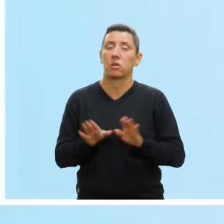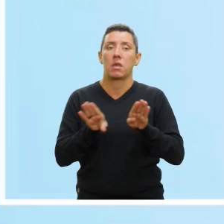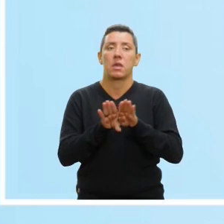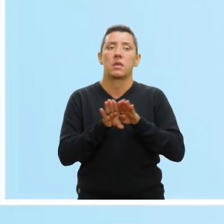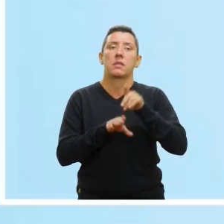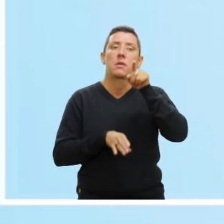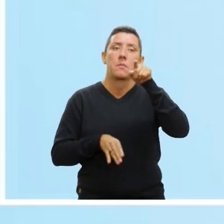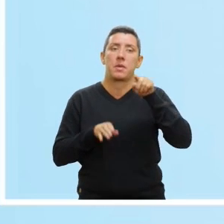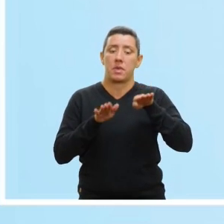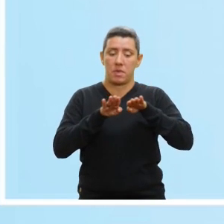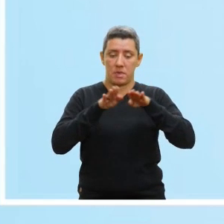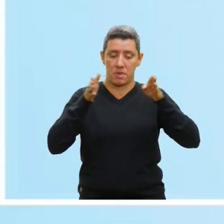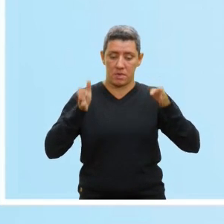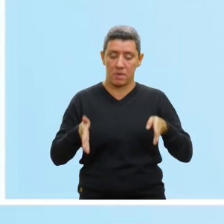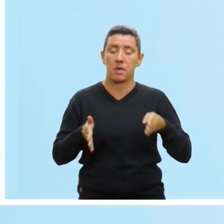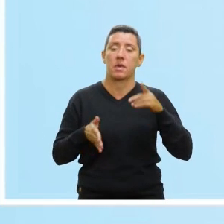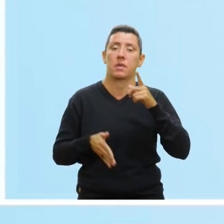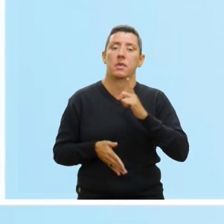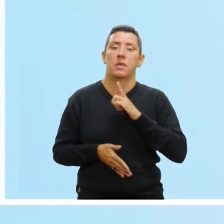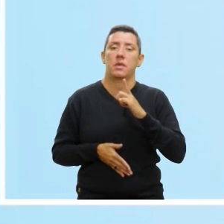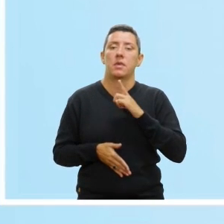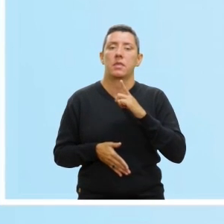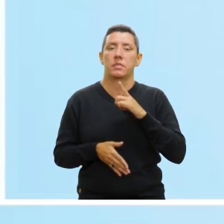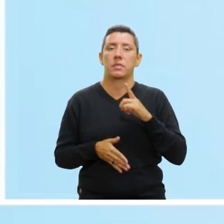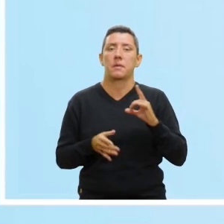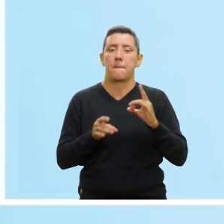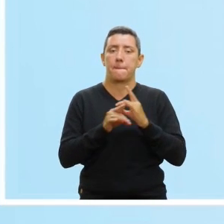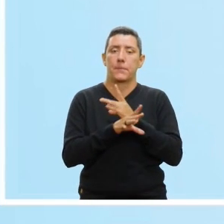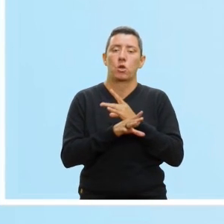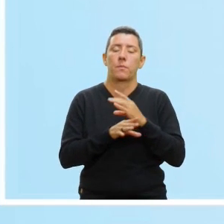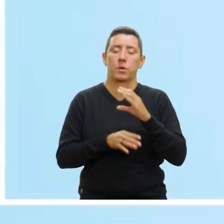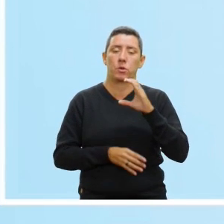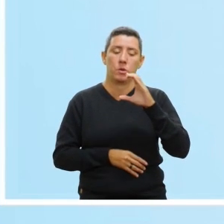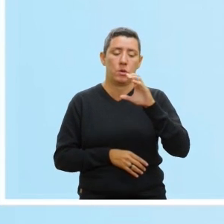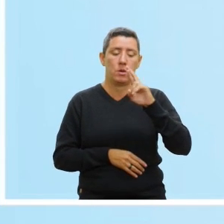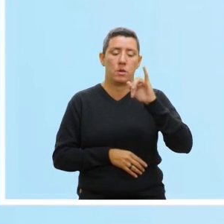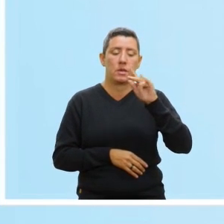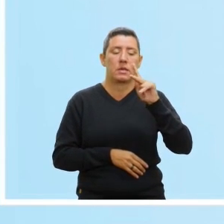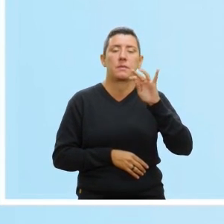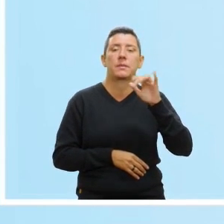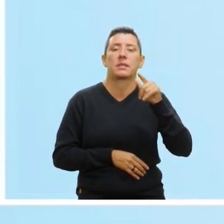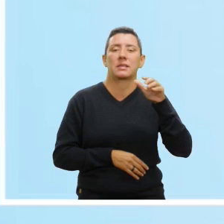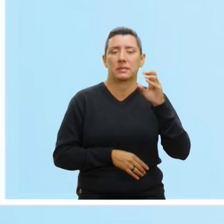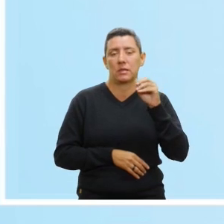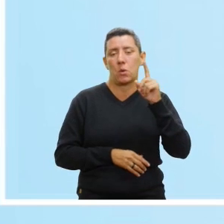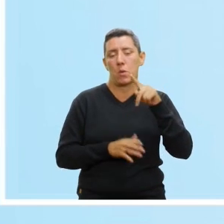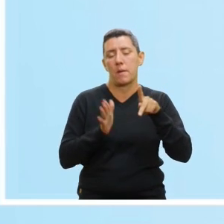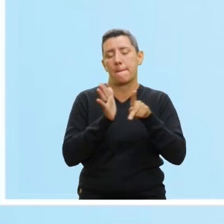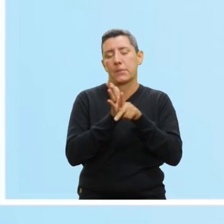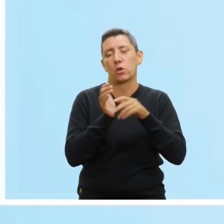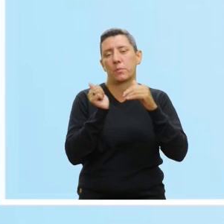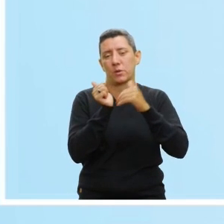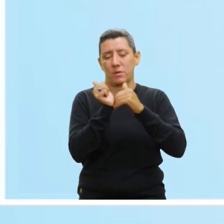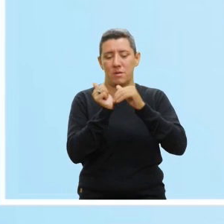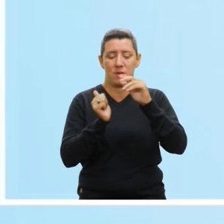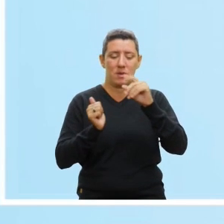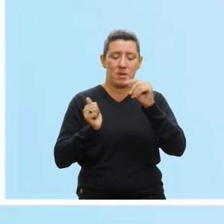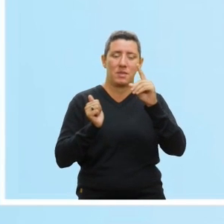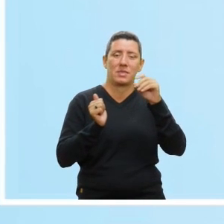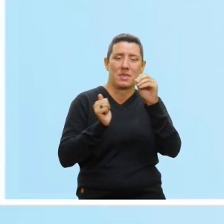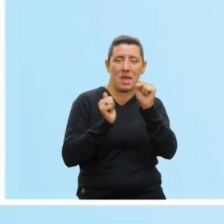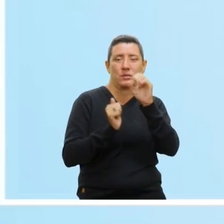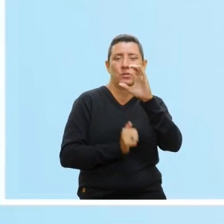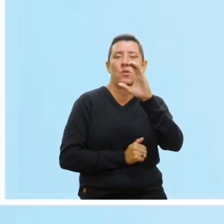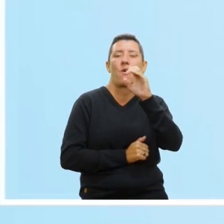ela possui encriptação, né? Tem alguns mercados que pedem encriptação de dados no transponder,